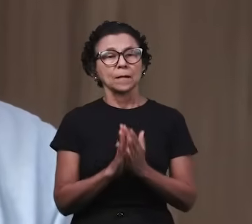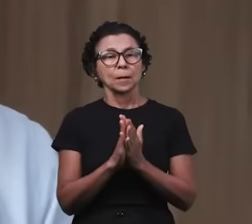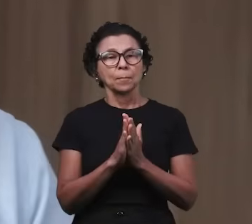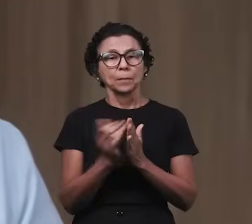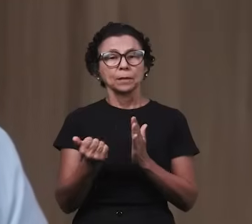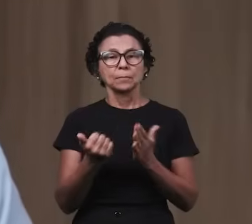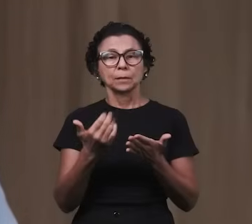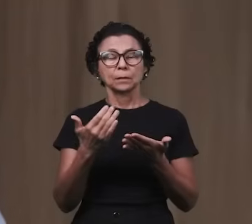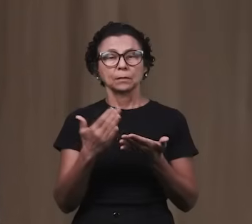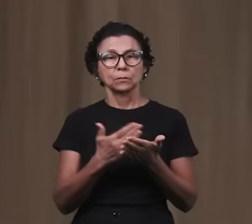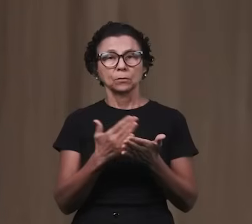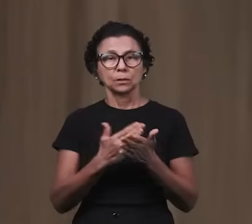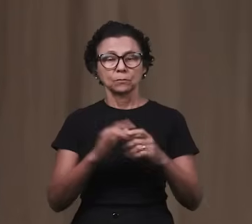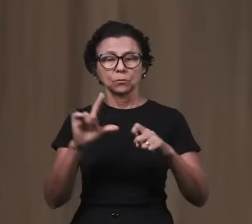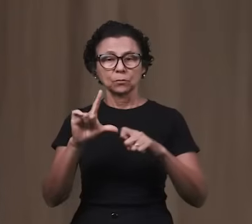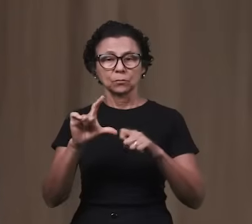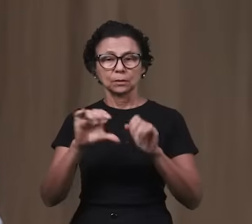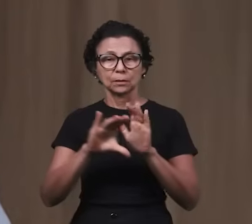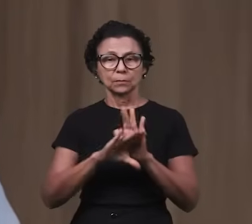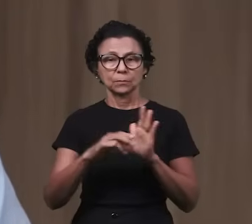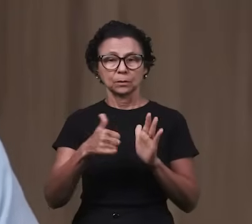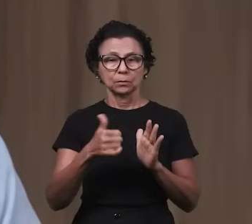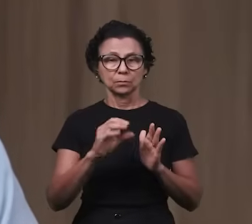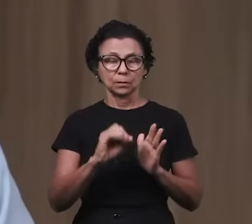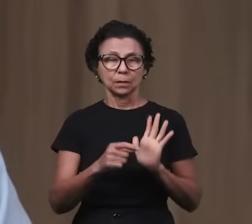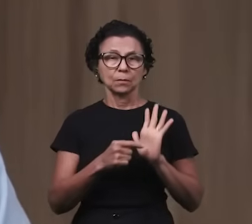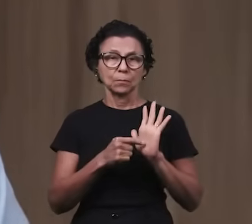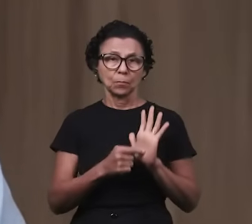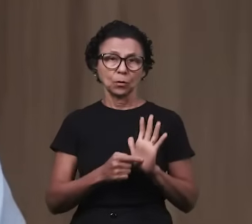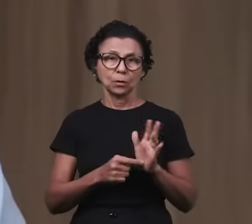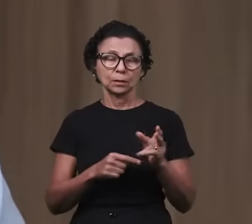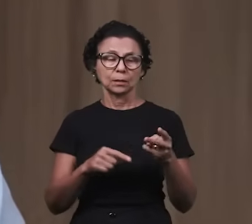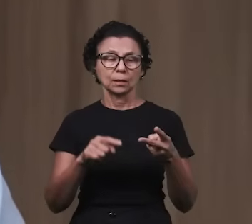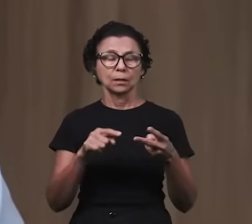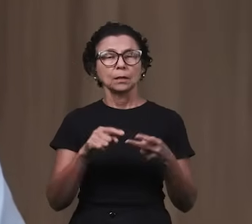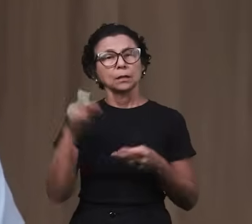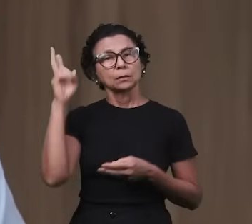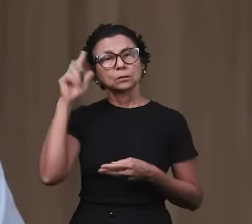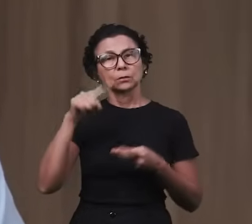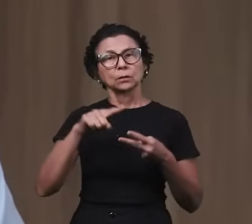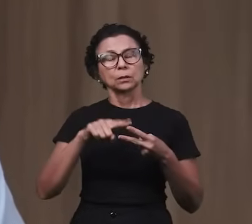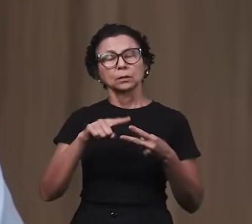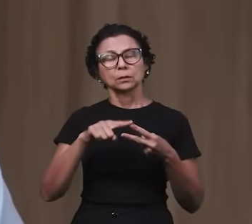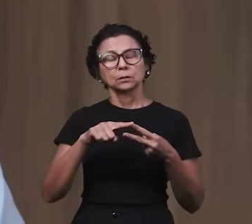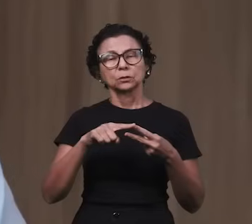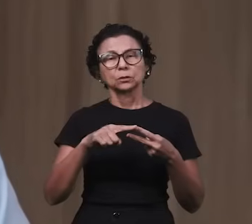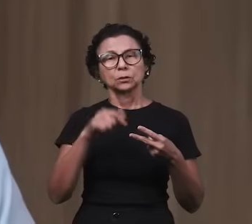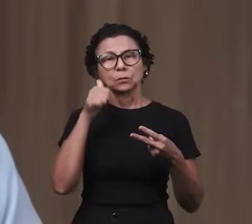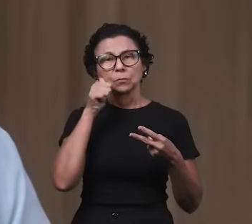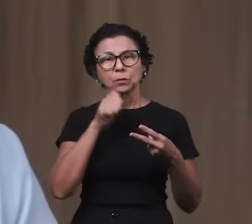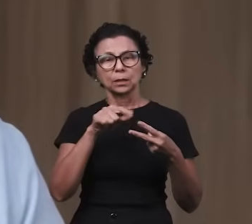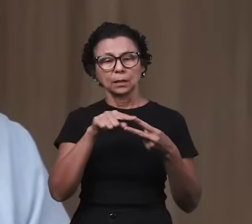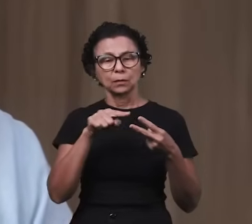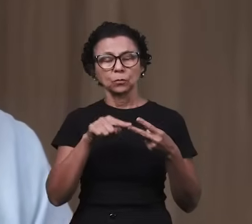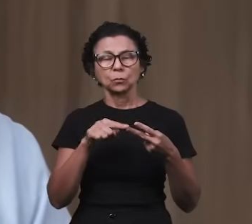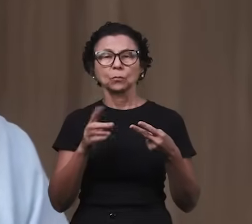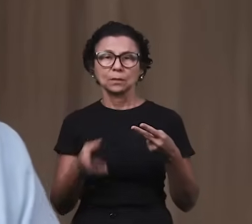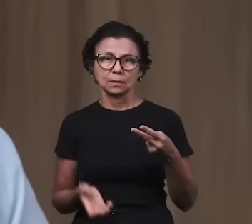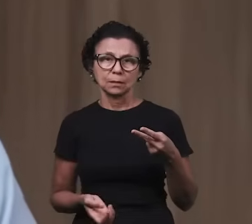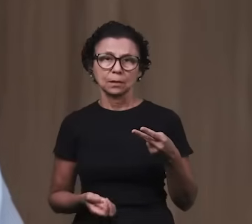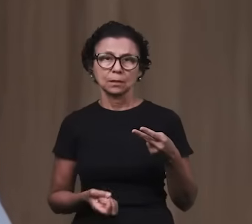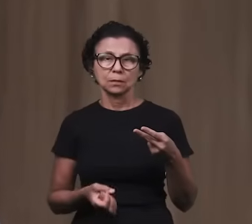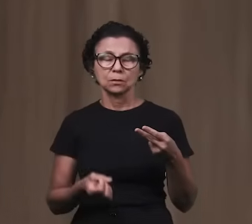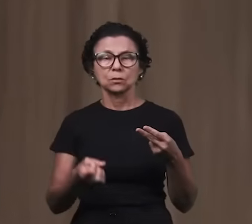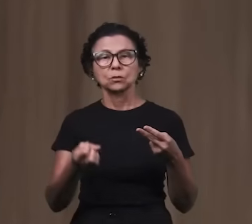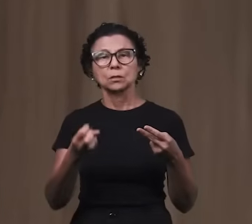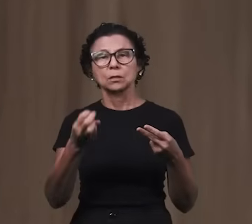está no livro de Lucas, no capítulo 10, que é a história de Marta e Maria, né? Quando Jesus e seus discípulos foram recebidos